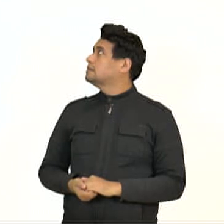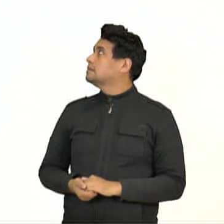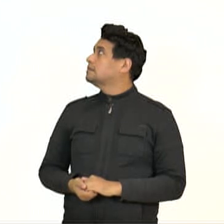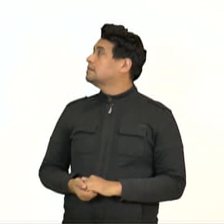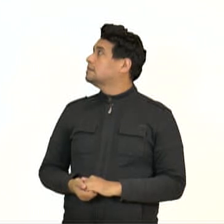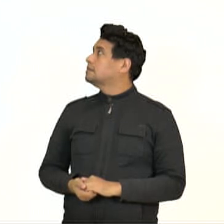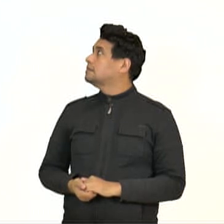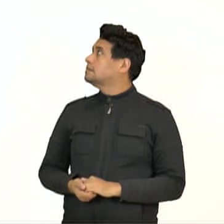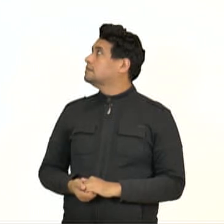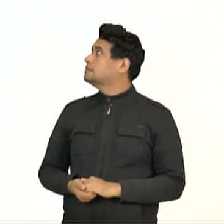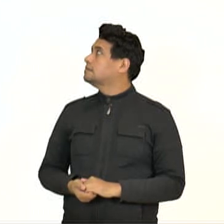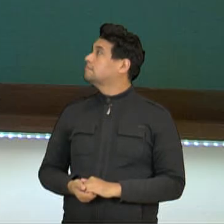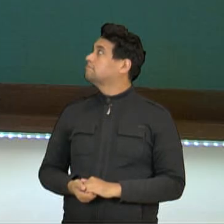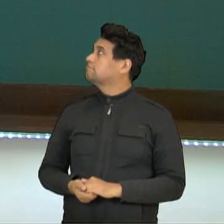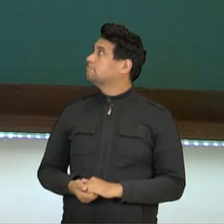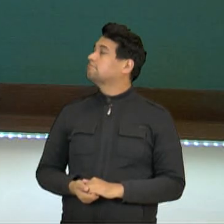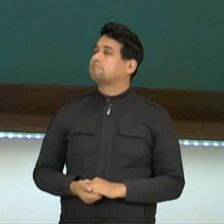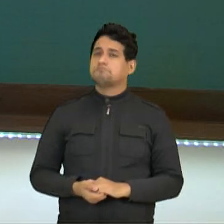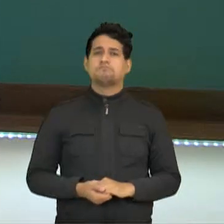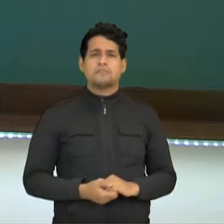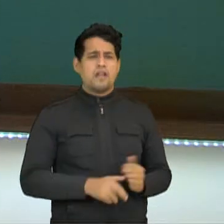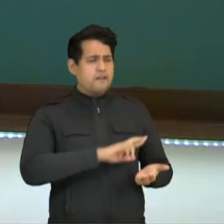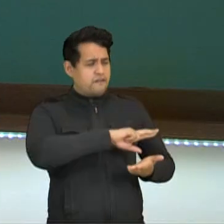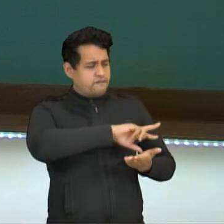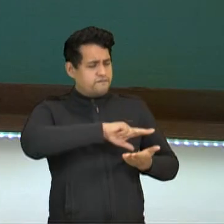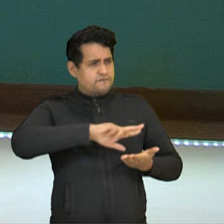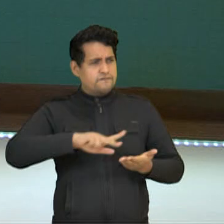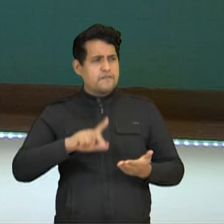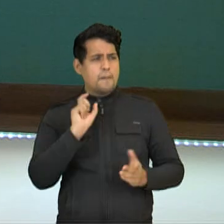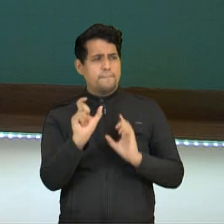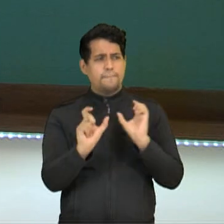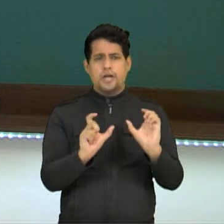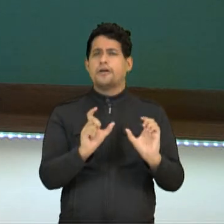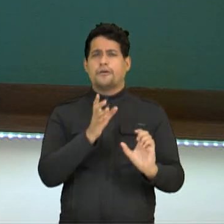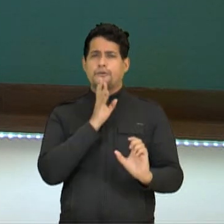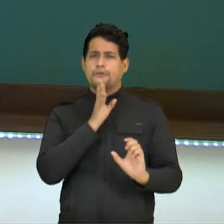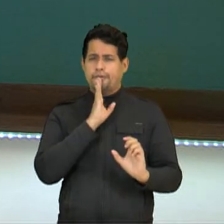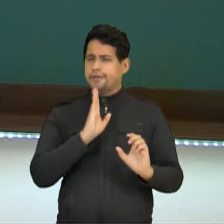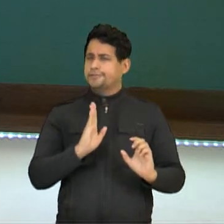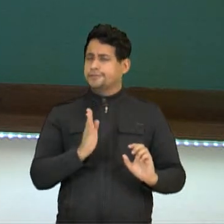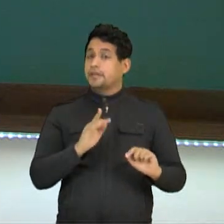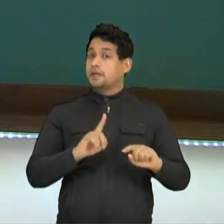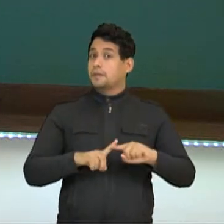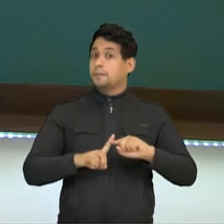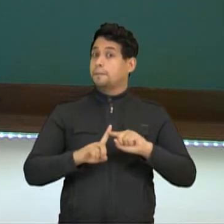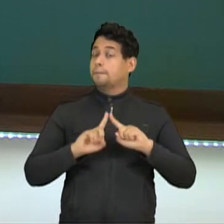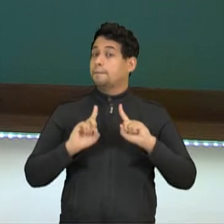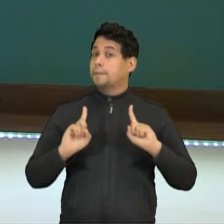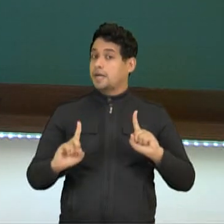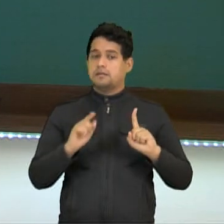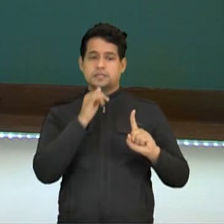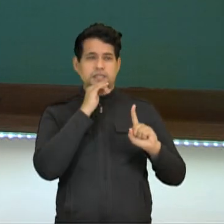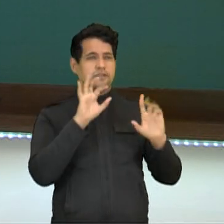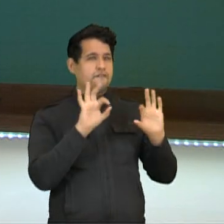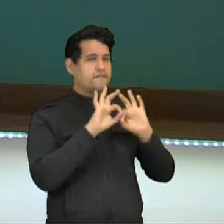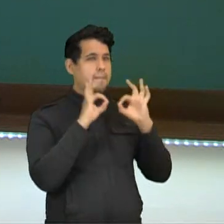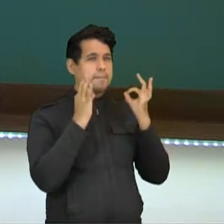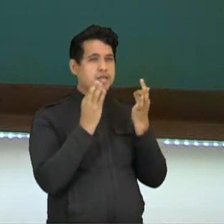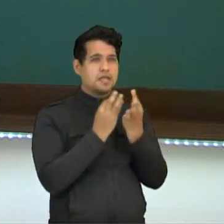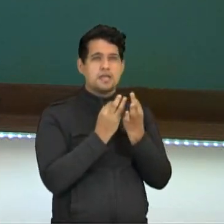big mirror. Várias palavras aqui a gente já conhece. Partes, né? Família,